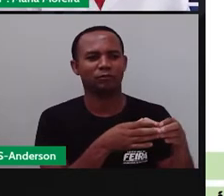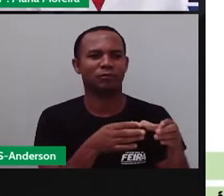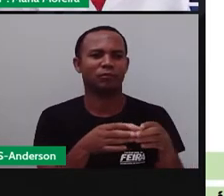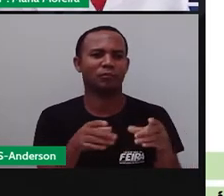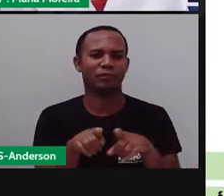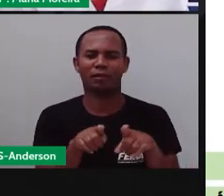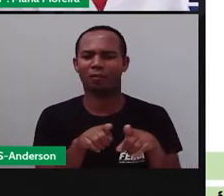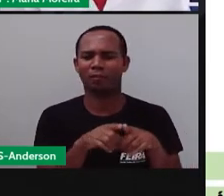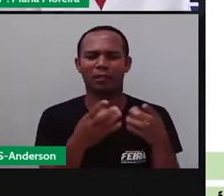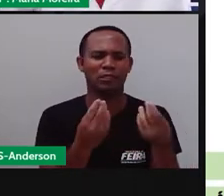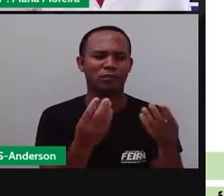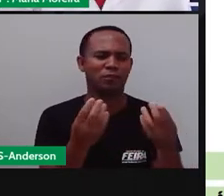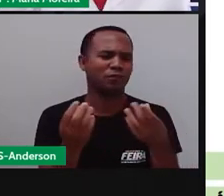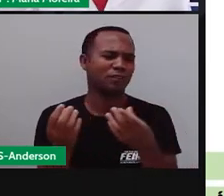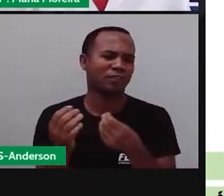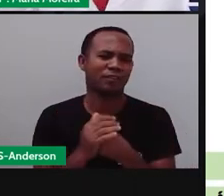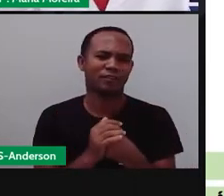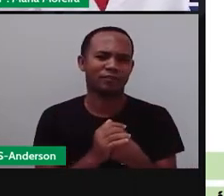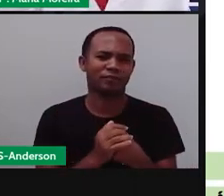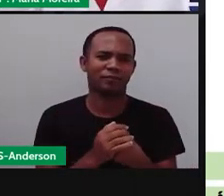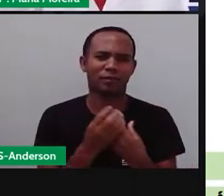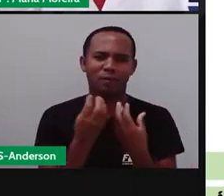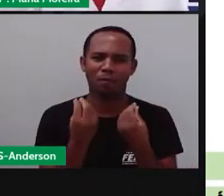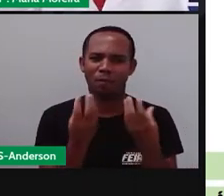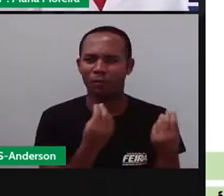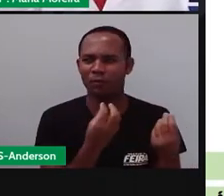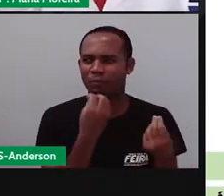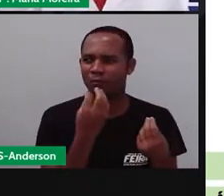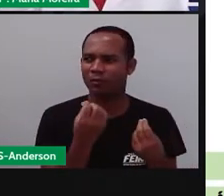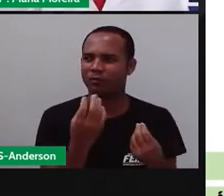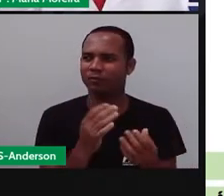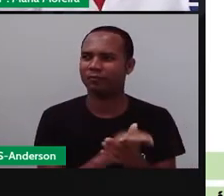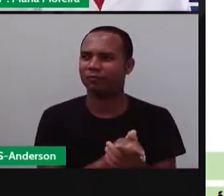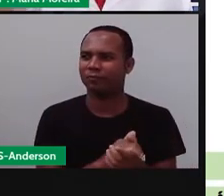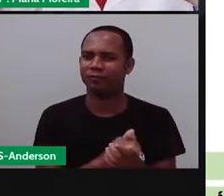Levi, Pedro, Mari. Esqueci de alguém, Provânia?